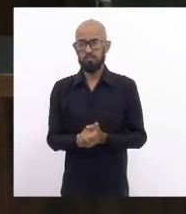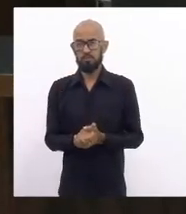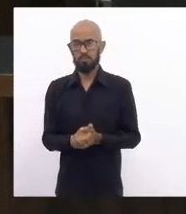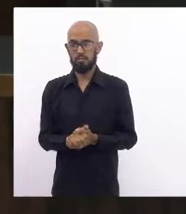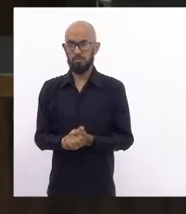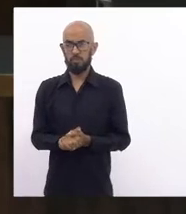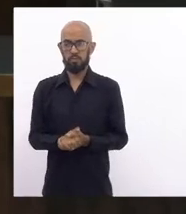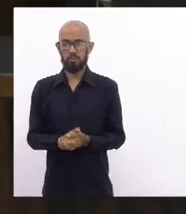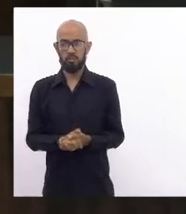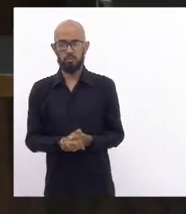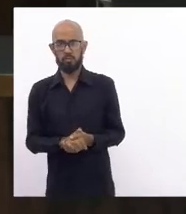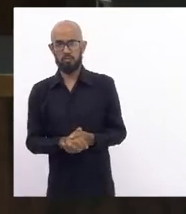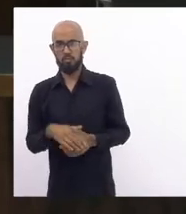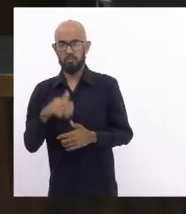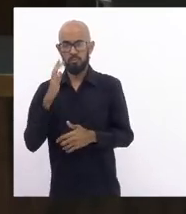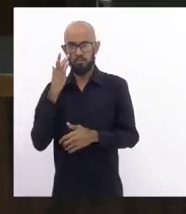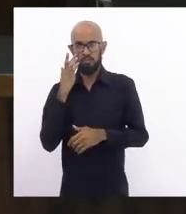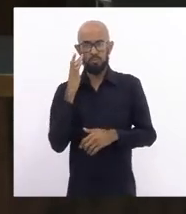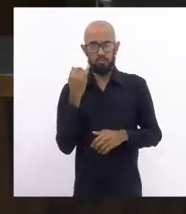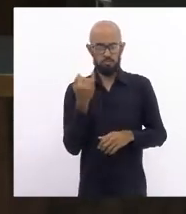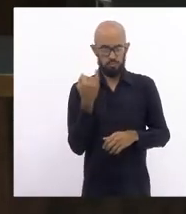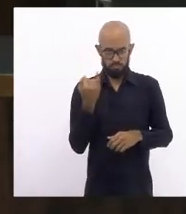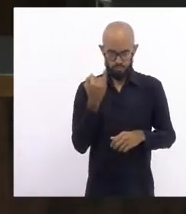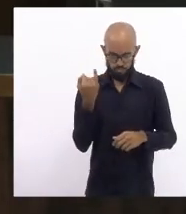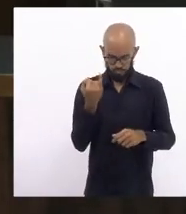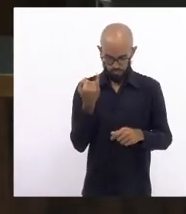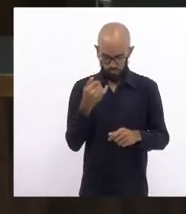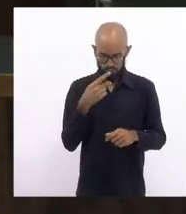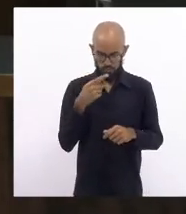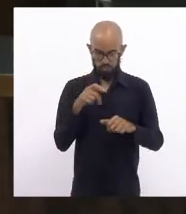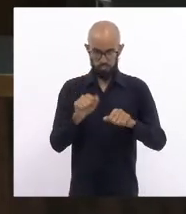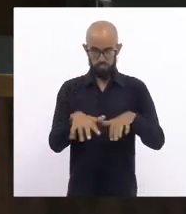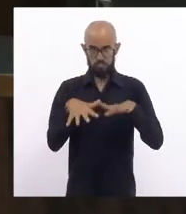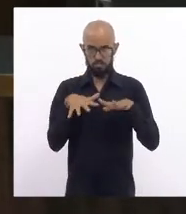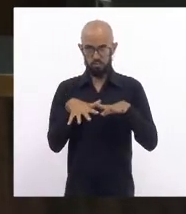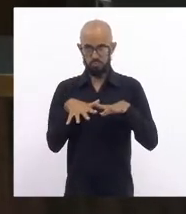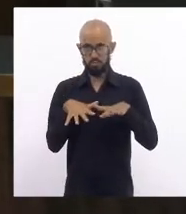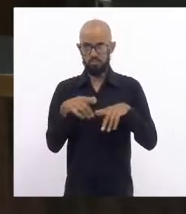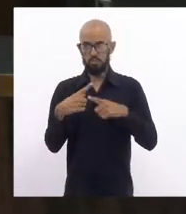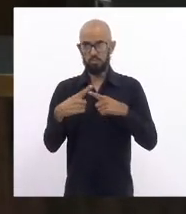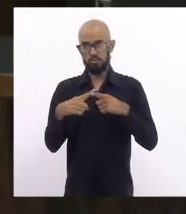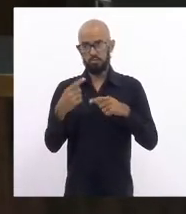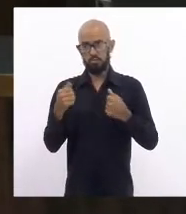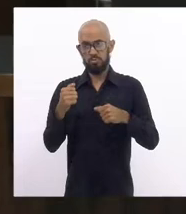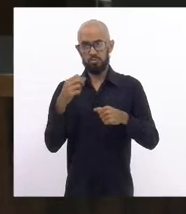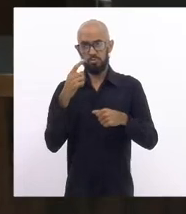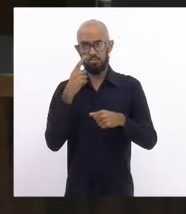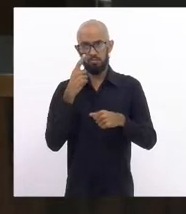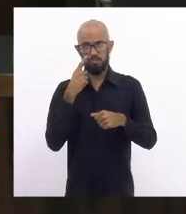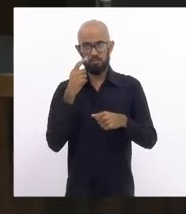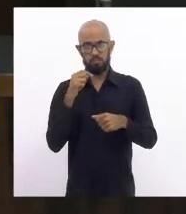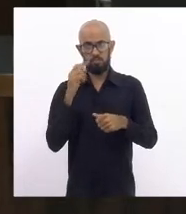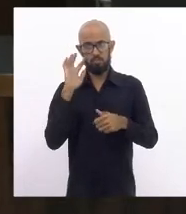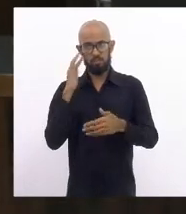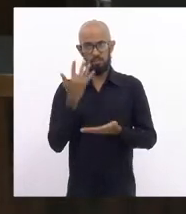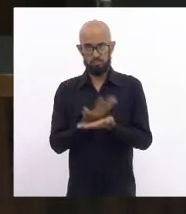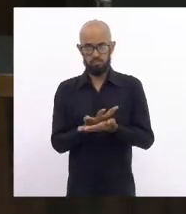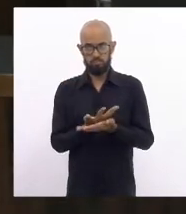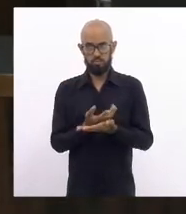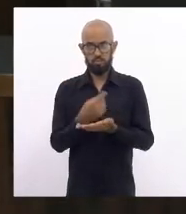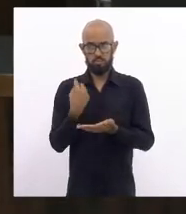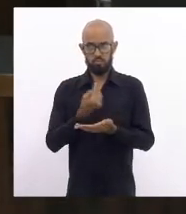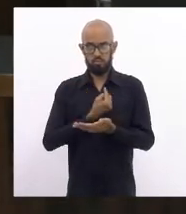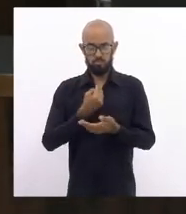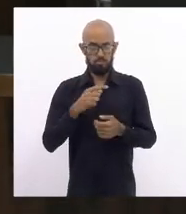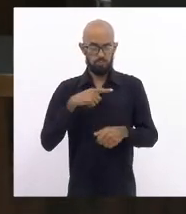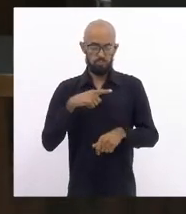tem que falar isso em plenário, que as coisas têm que valer para o que a gente quer resolver. E todos nós temos nossos direitos